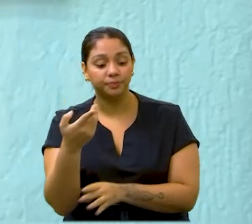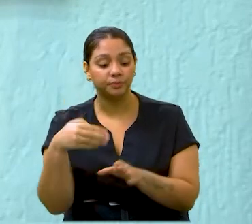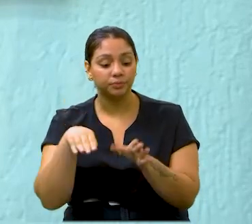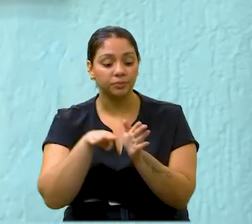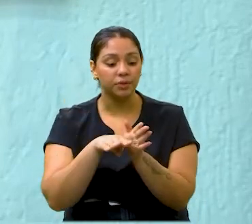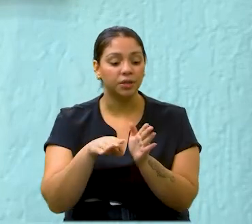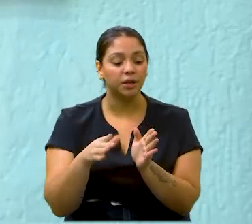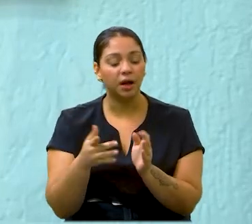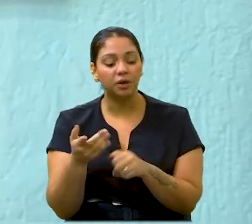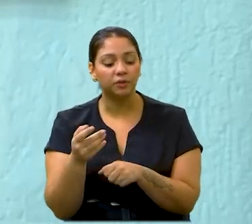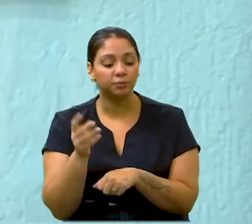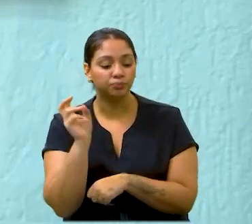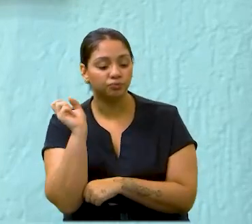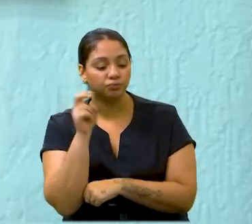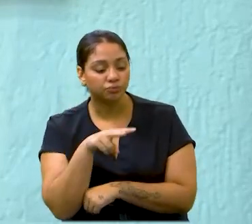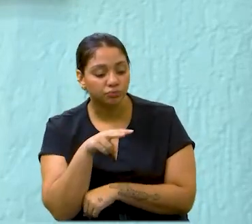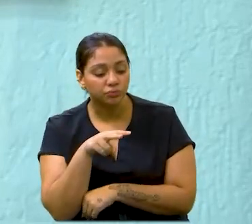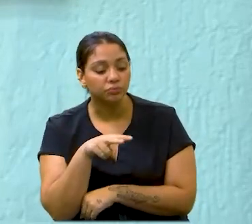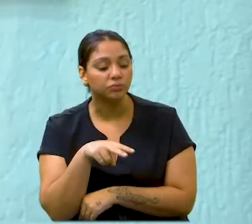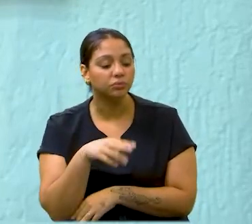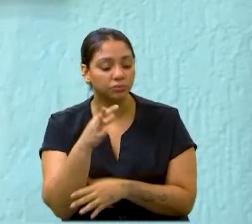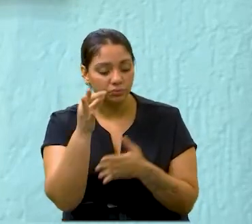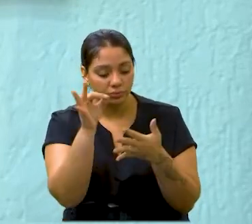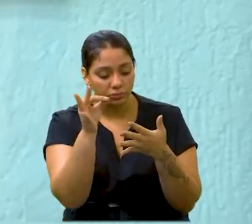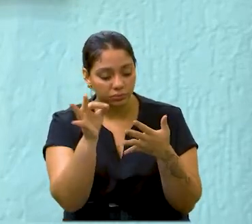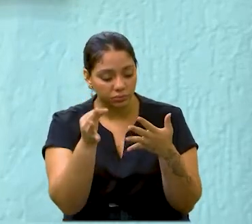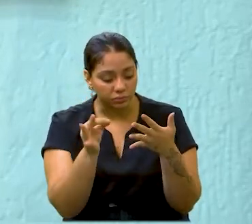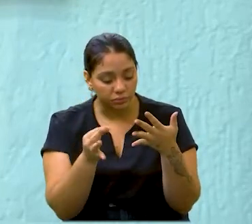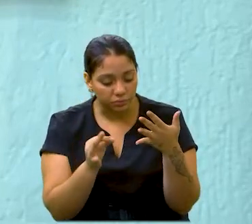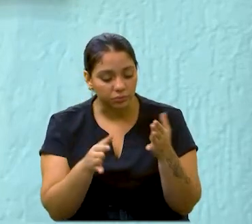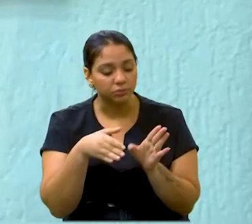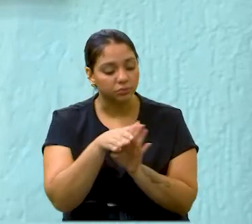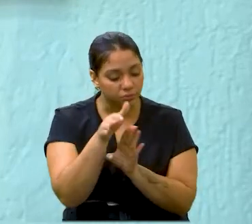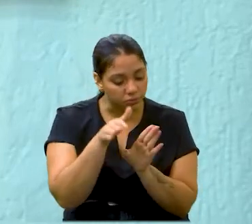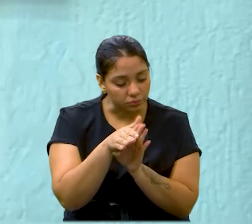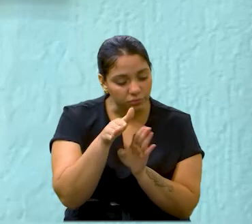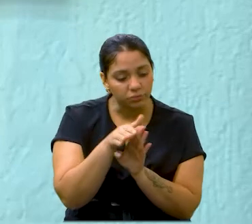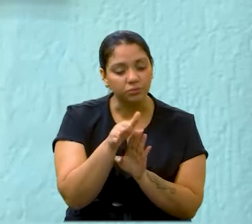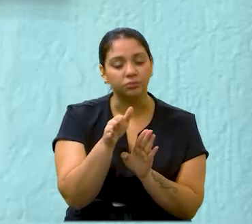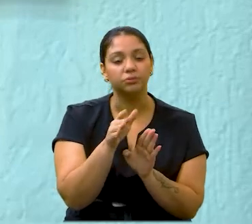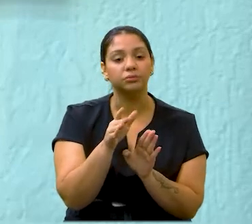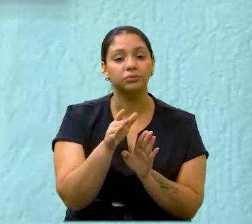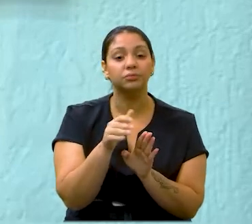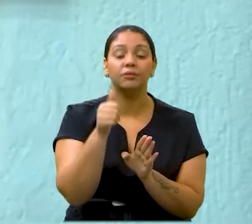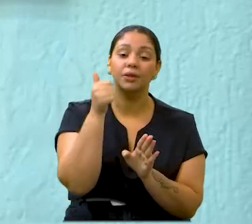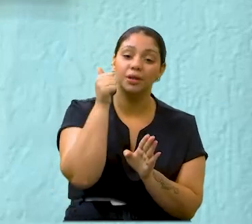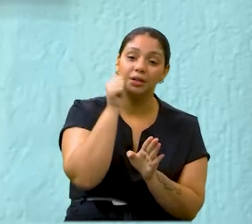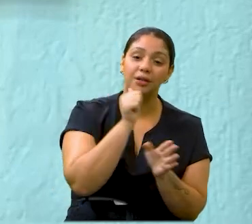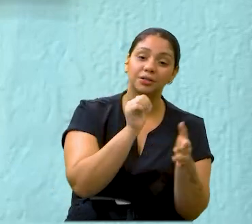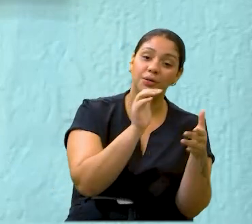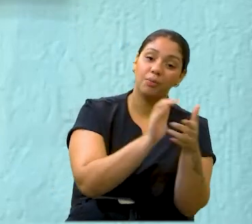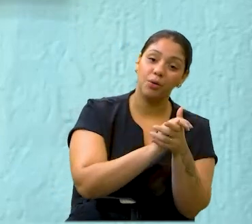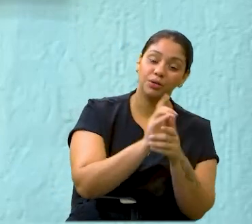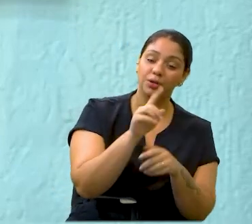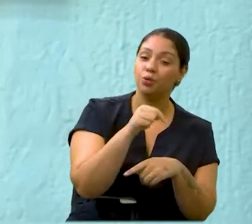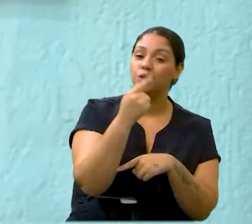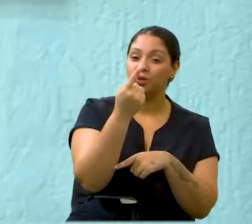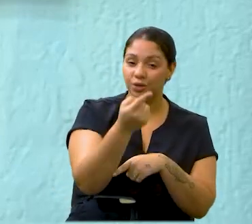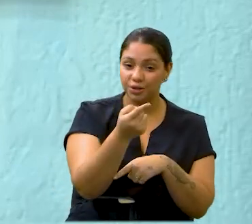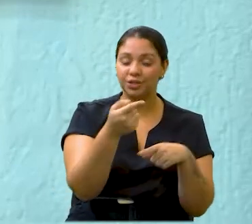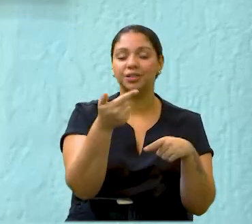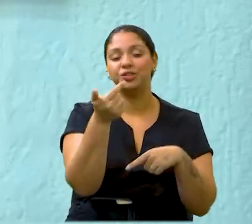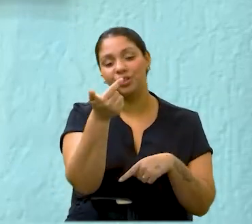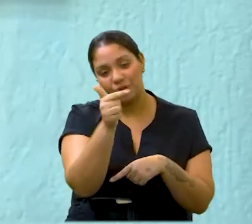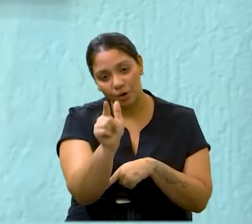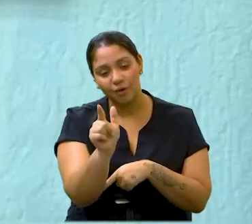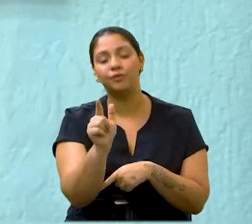ele chegava à noite, ele fazia essas correções, deixava orientações para a esposa aplicar no dia seguinte, deixar